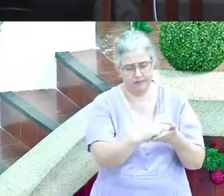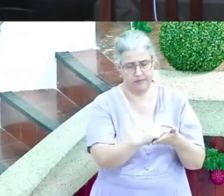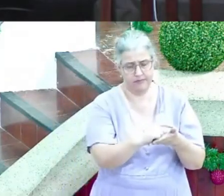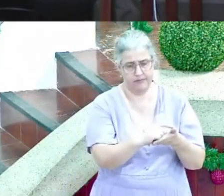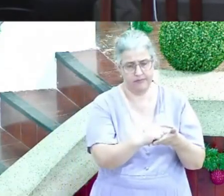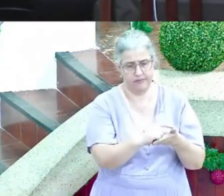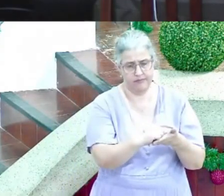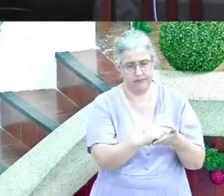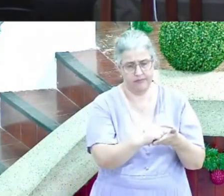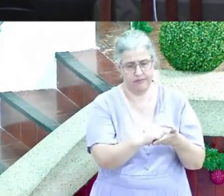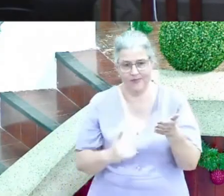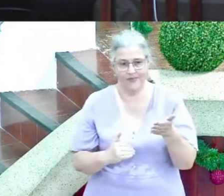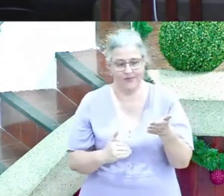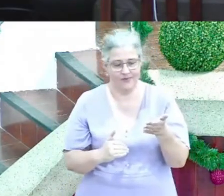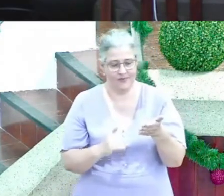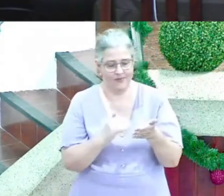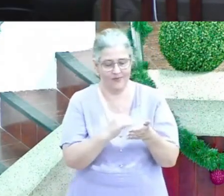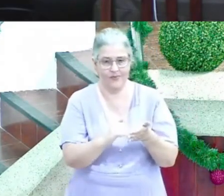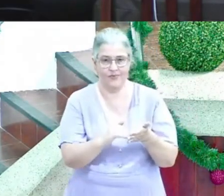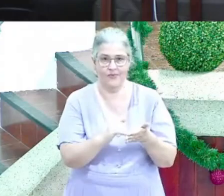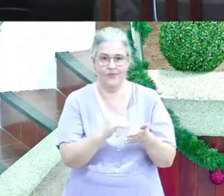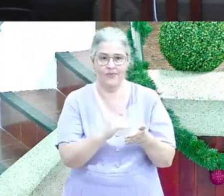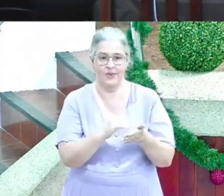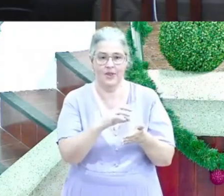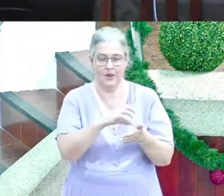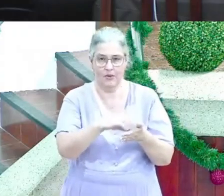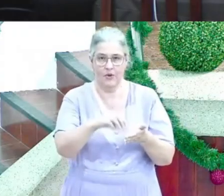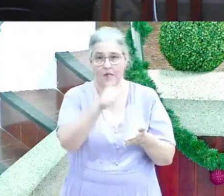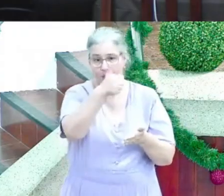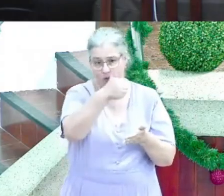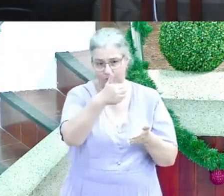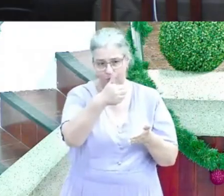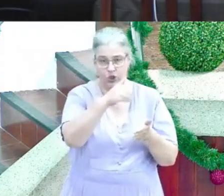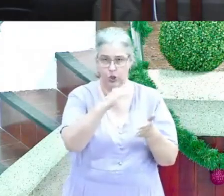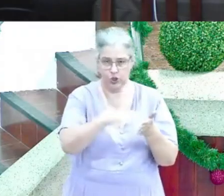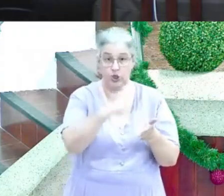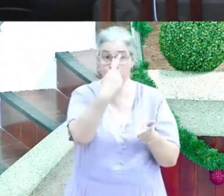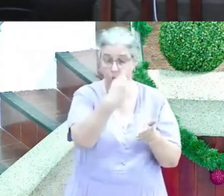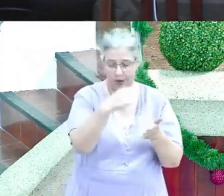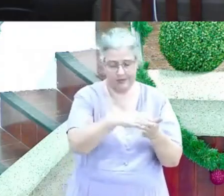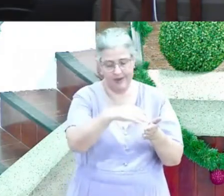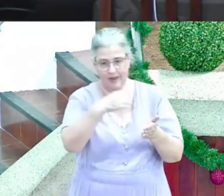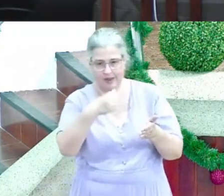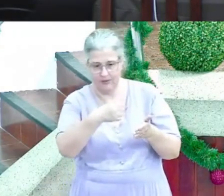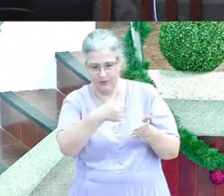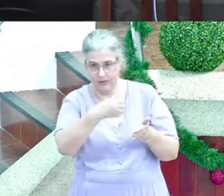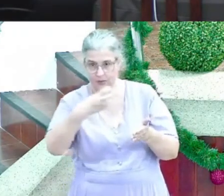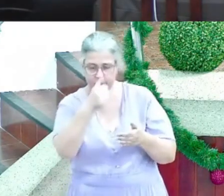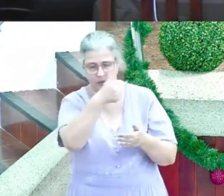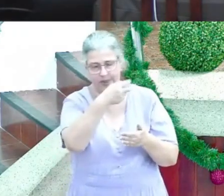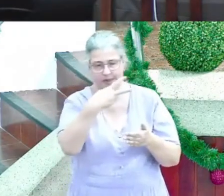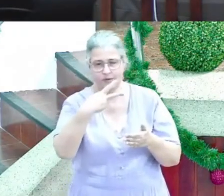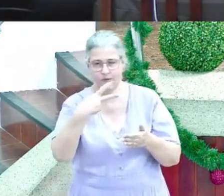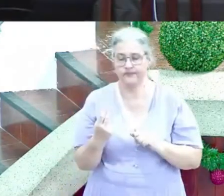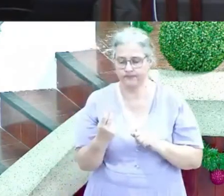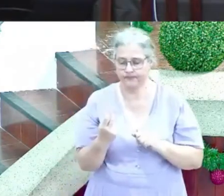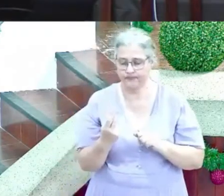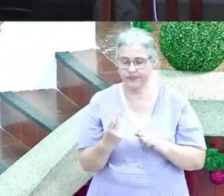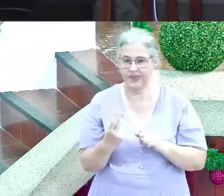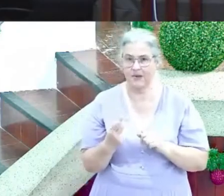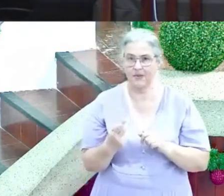extraordinário livro do Antigo Testamento. Primeiros capítulos. A mensagem, como um profeta